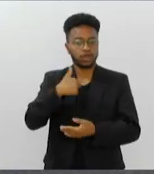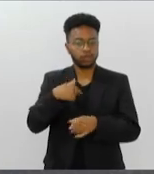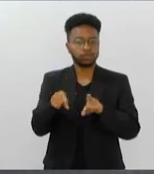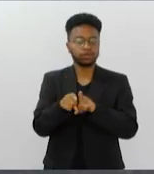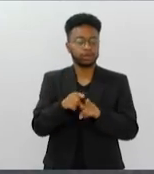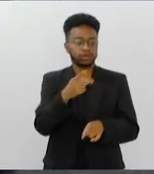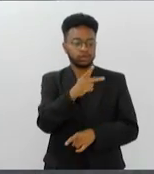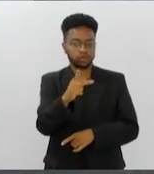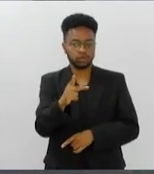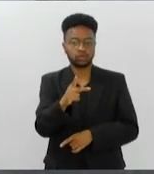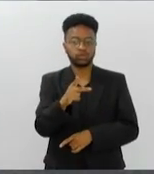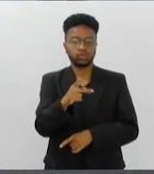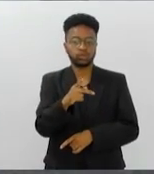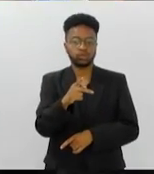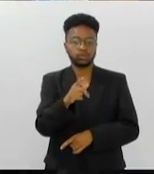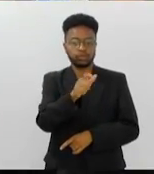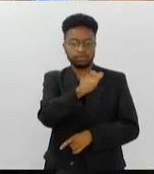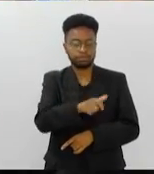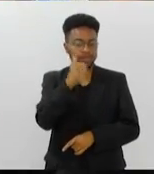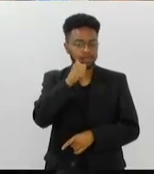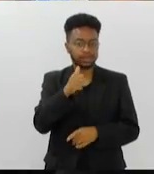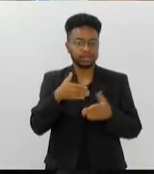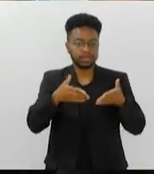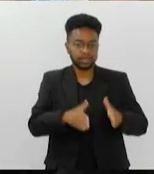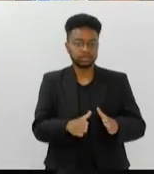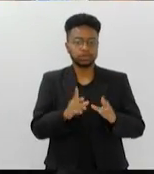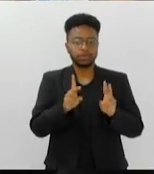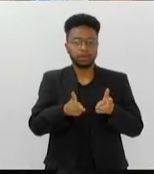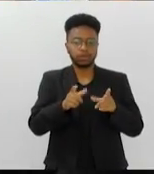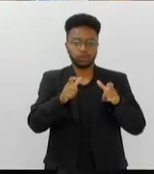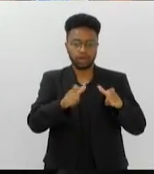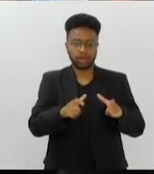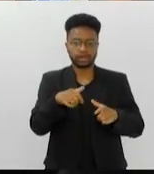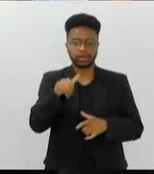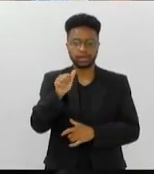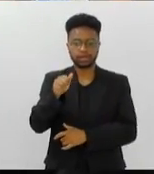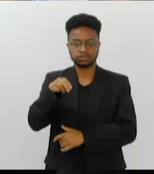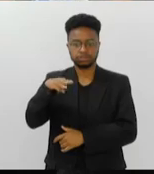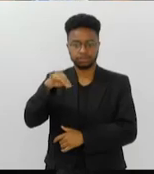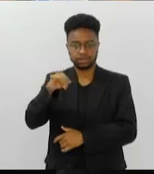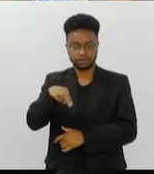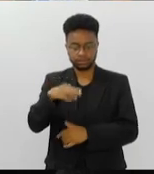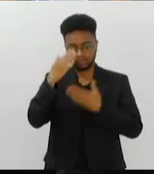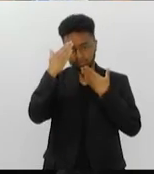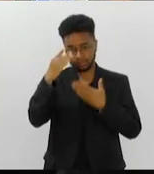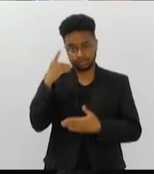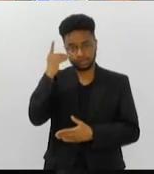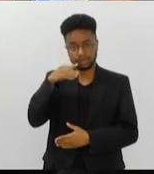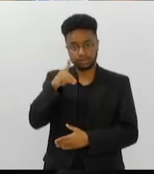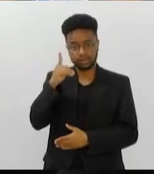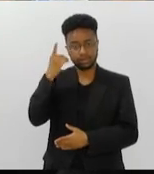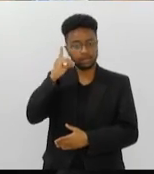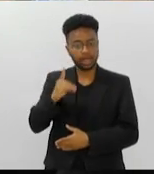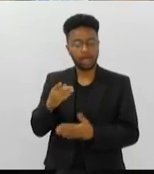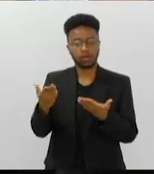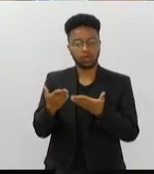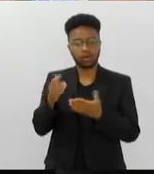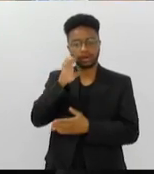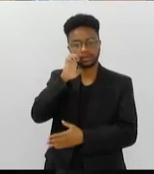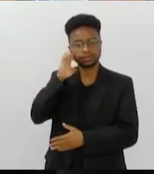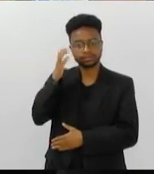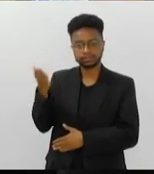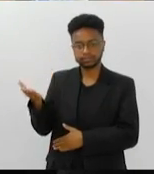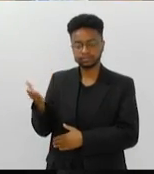conterrânea, a estudante Yasmin. Presidente, declaração de voto também. Obrigado, deputada Dani. Por favor, Élica, fica à